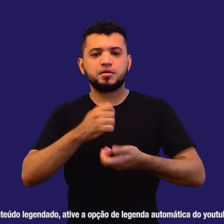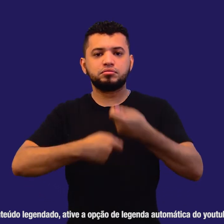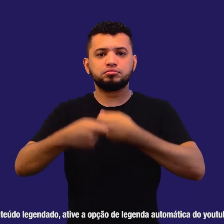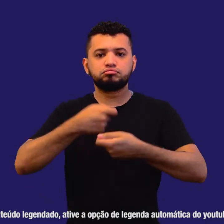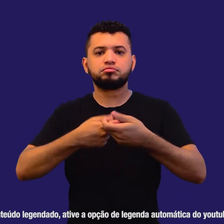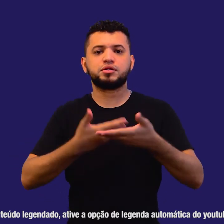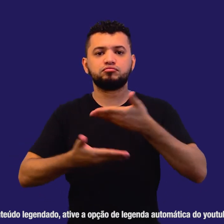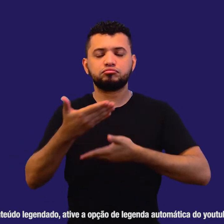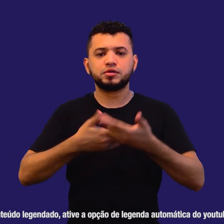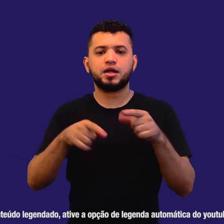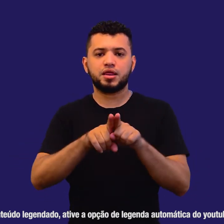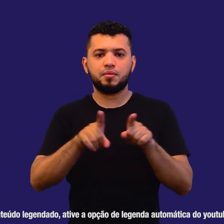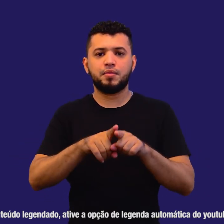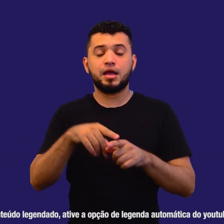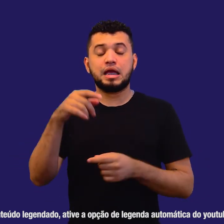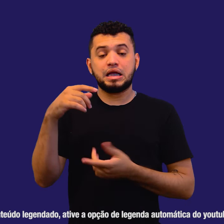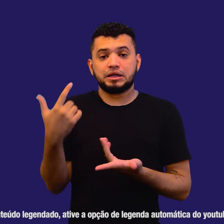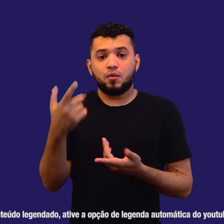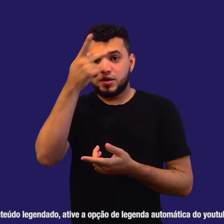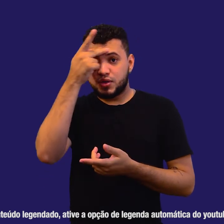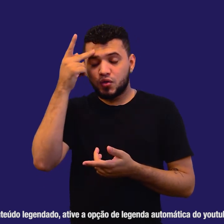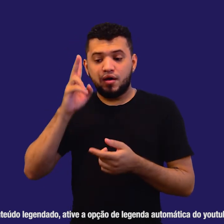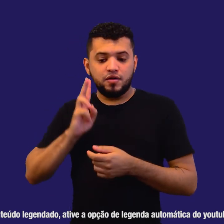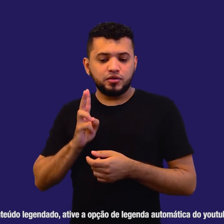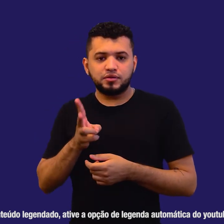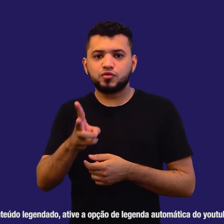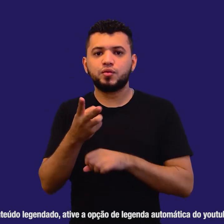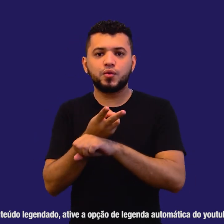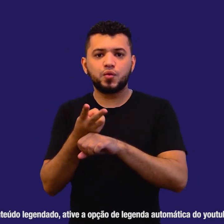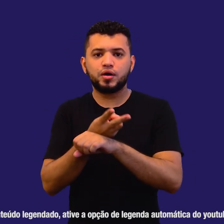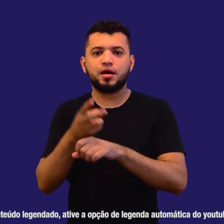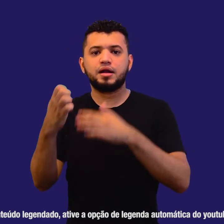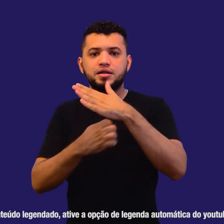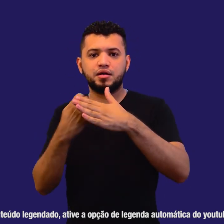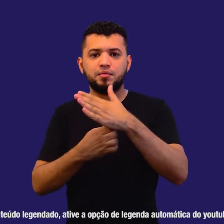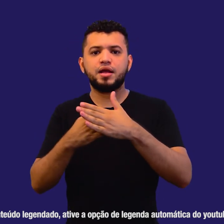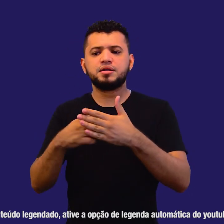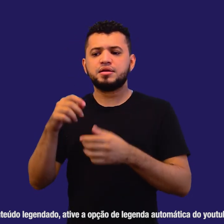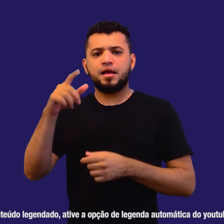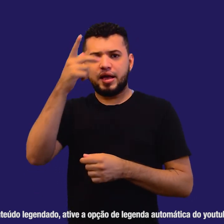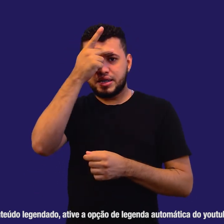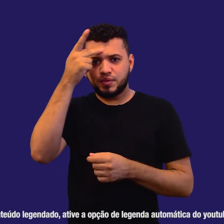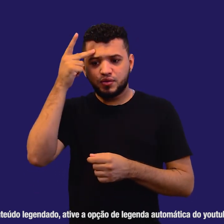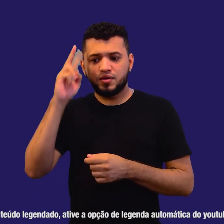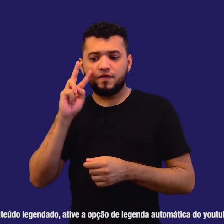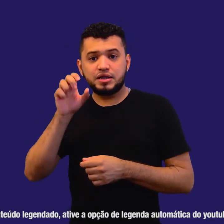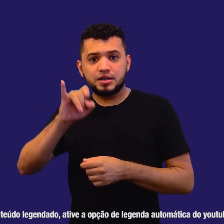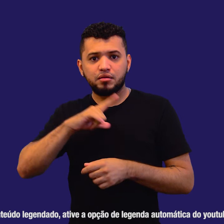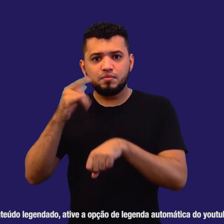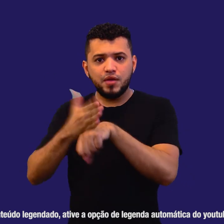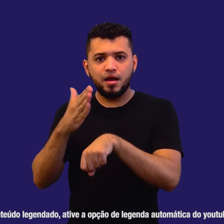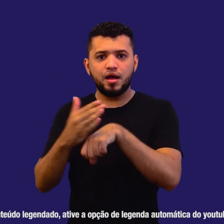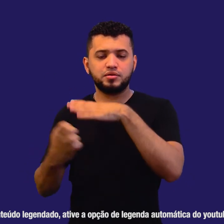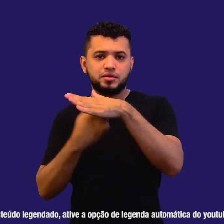vez mais ficam de olho nessas empresas, o que elas têm por trás, se os valores que elas pregam são praticados e também, assim, qual o valor